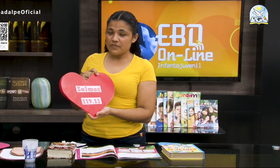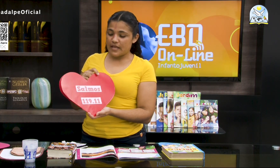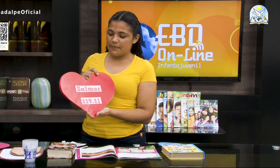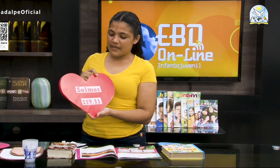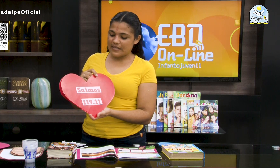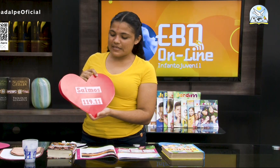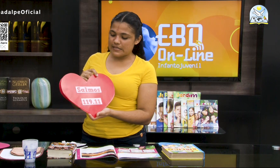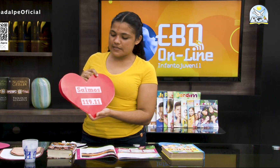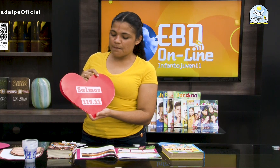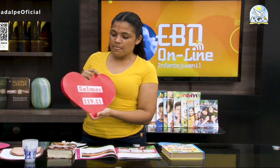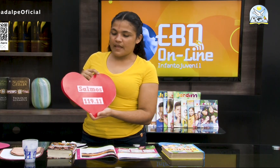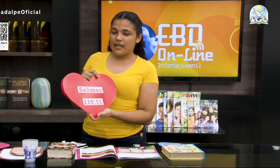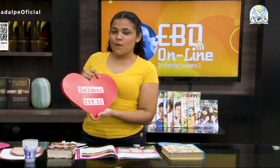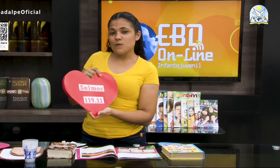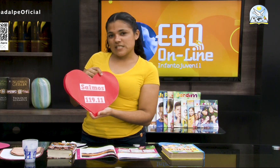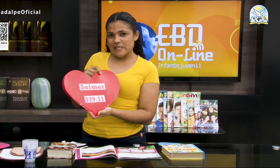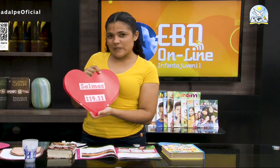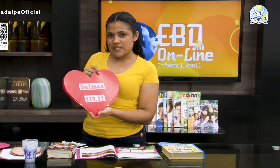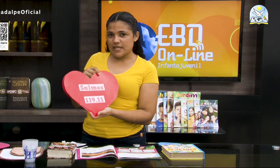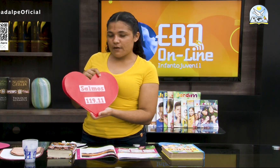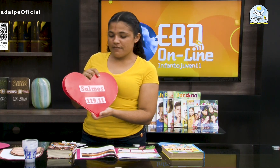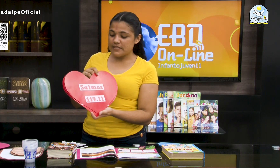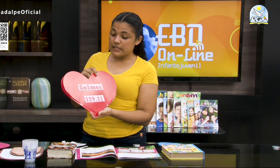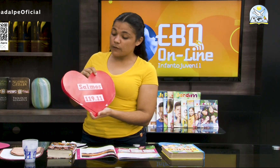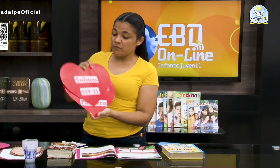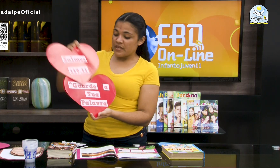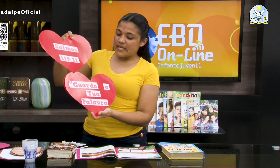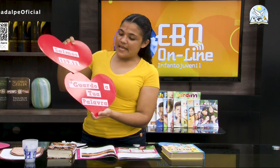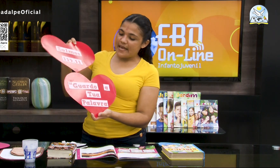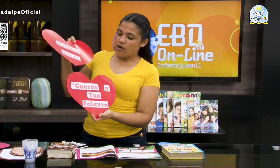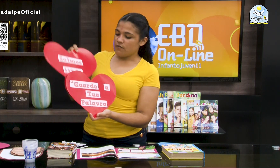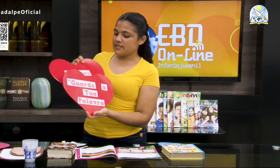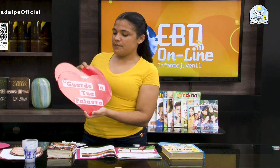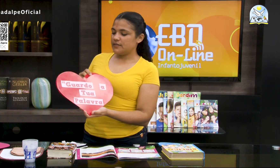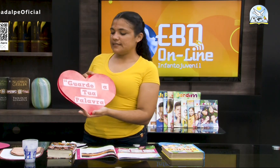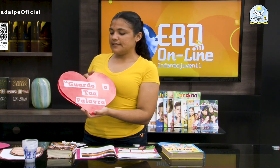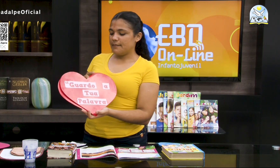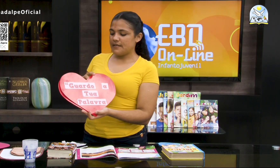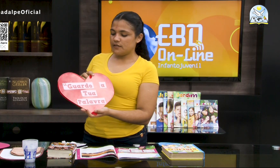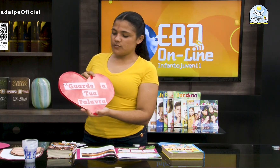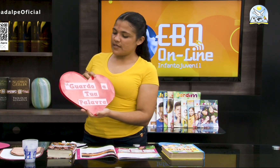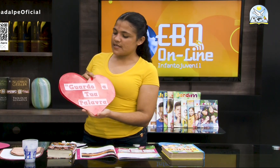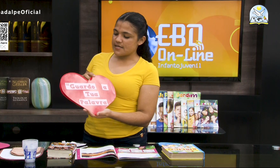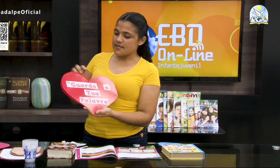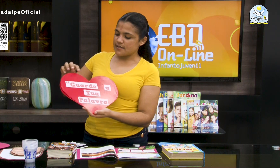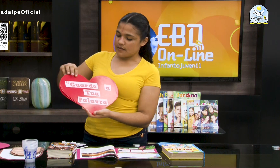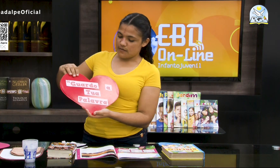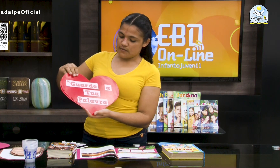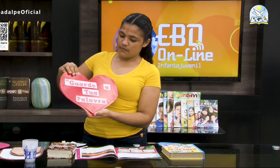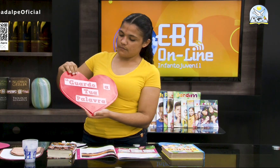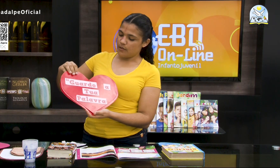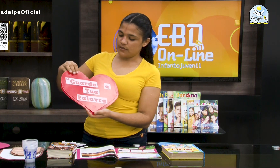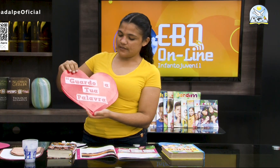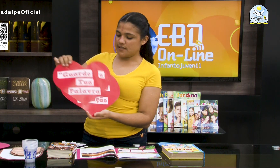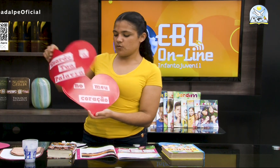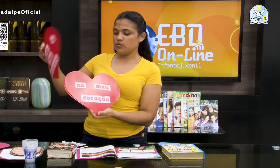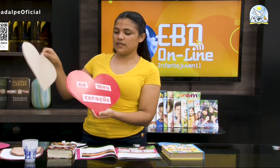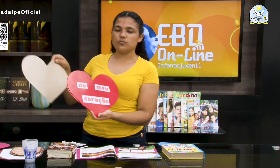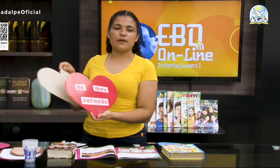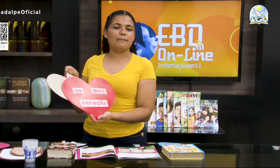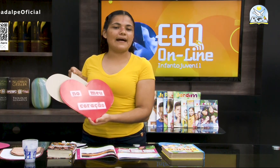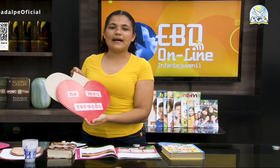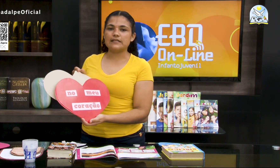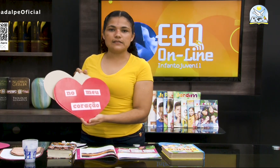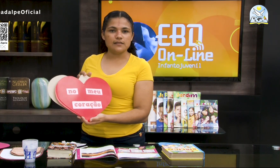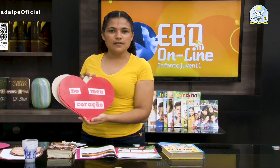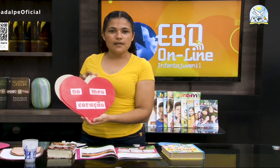bíblica, tá? Para que a criança ela consiga associar o versículo. E aí, ó, você pode estar trabalhando com a criança, pode estar